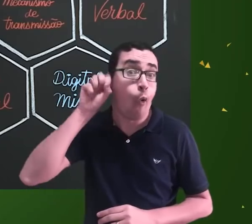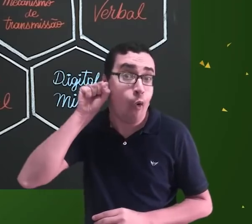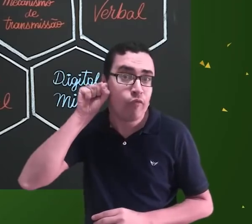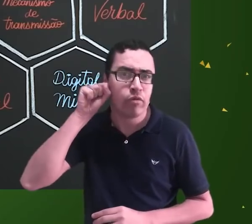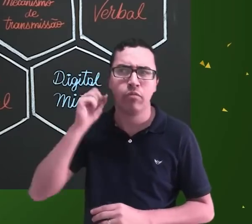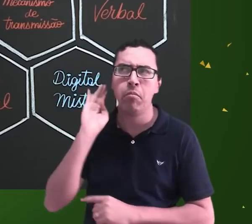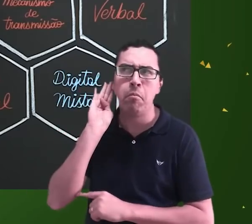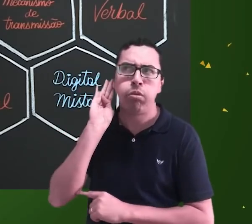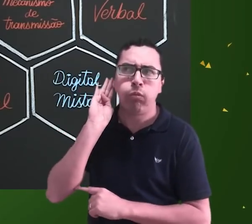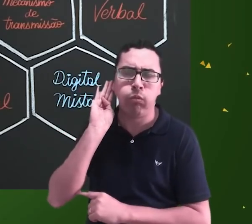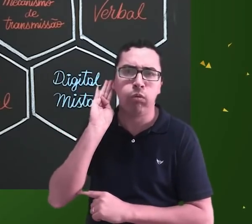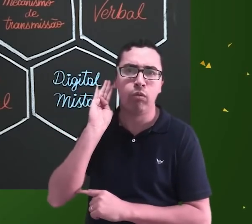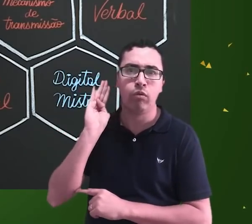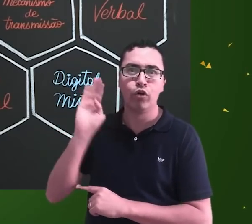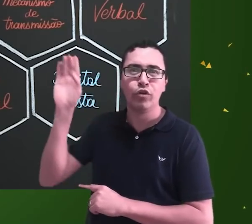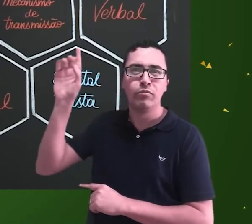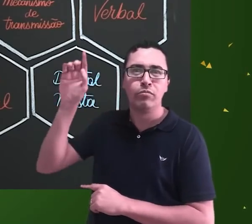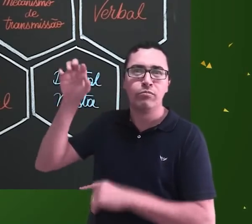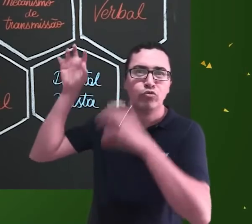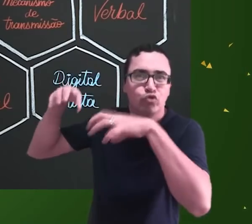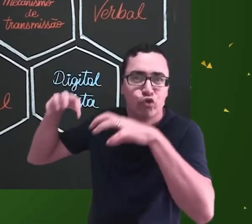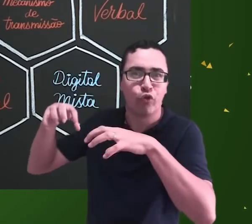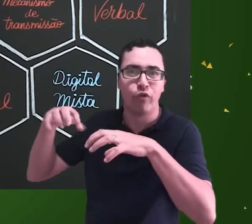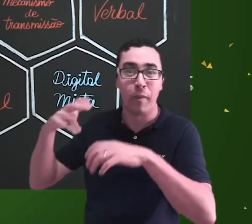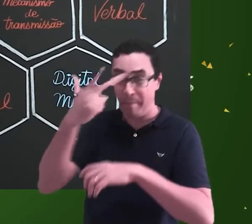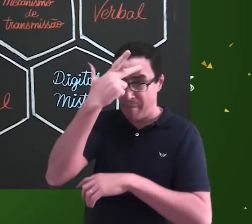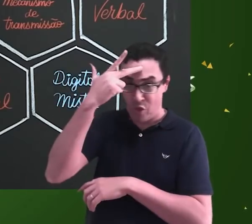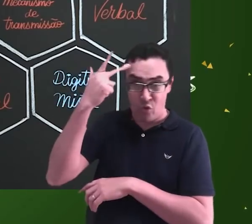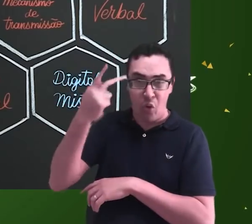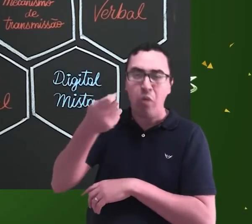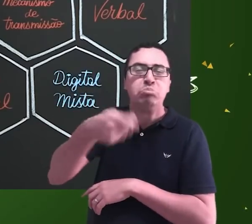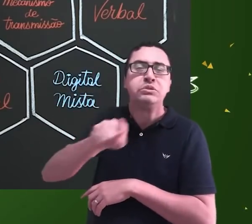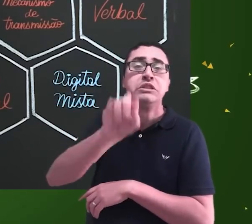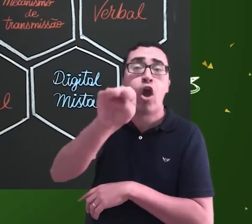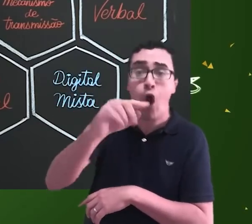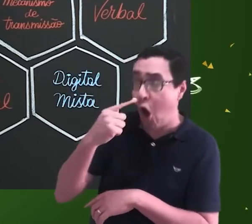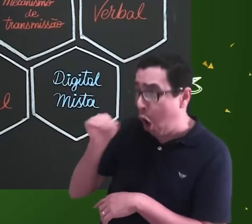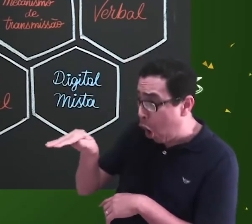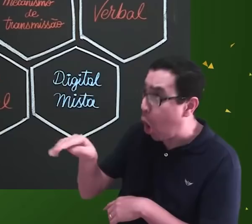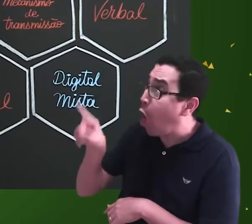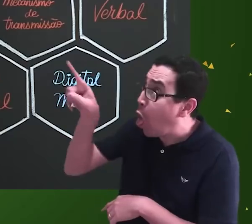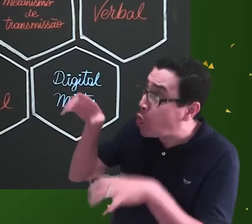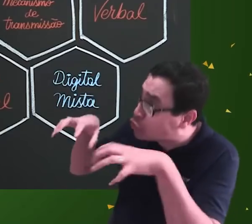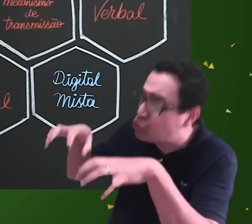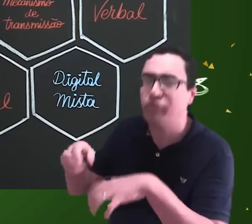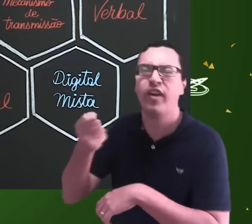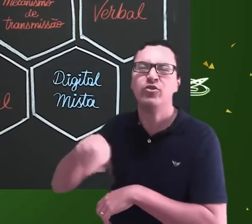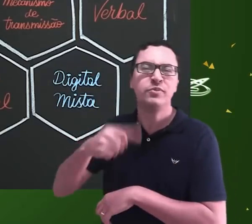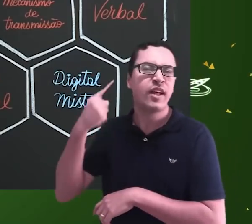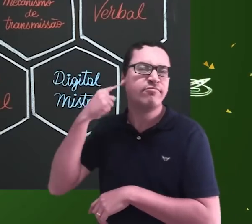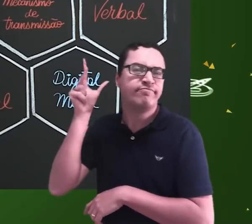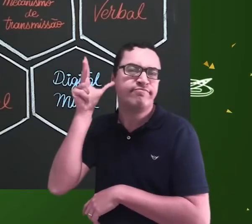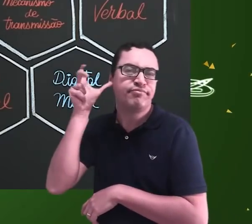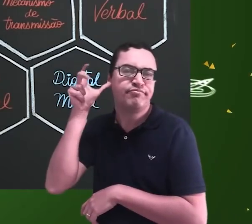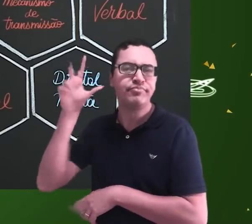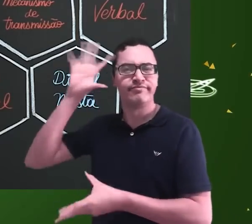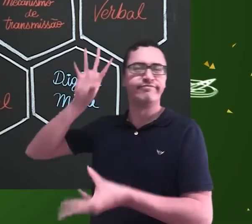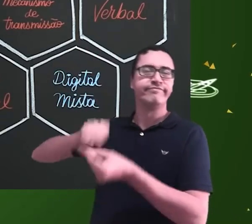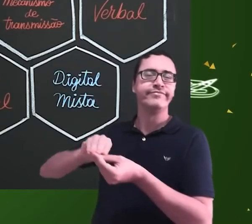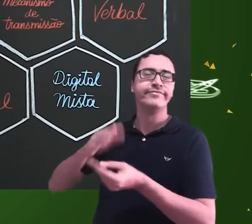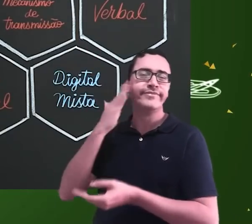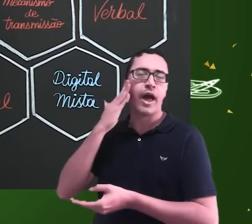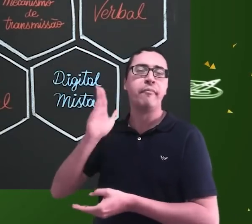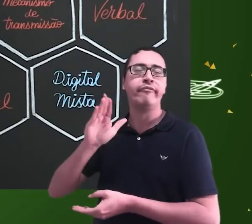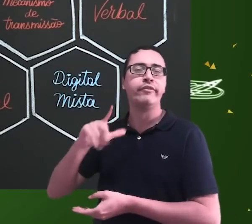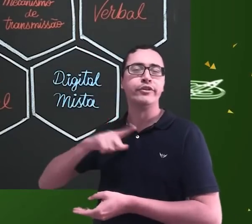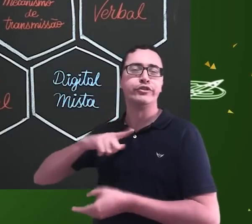você que está chovendo, alguém não precisa dizer para você, ei, está chovendo. Se você sente o cheiro de terra molhada, essa